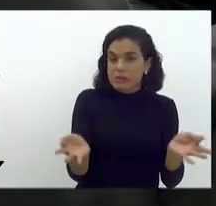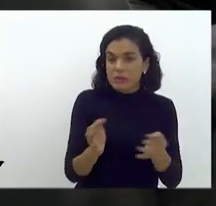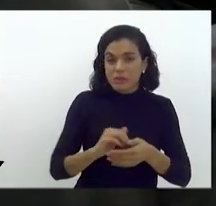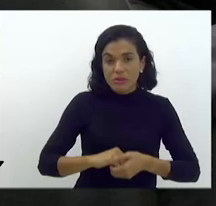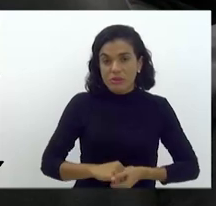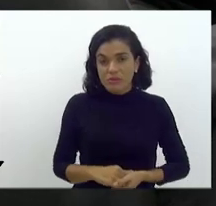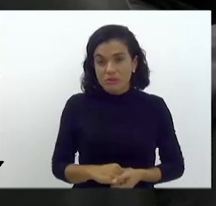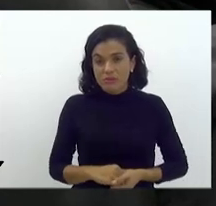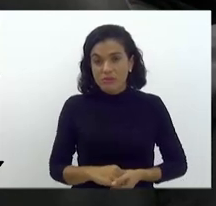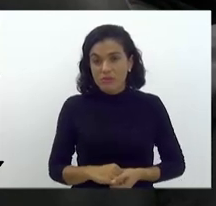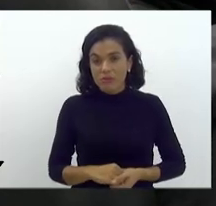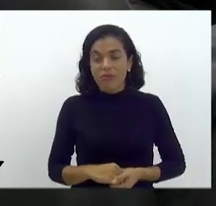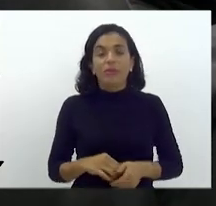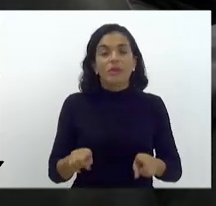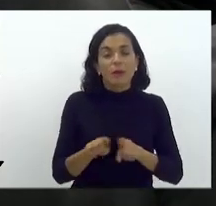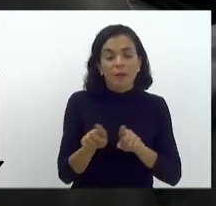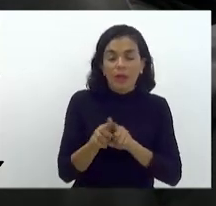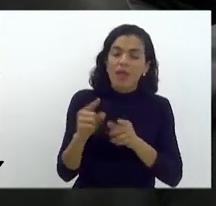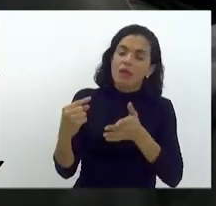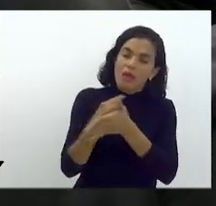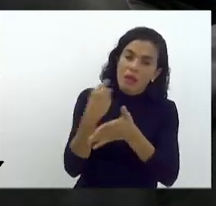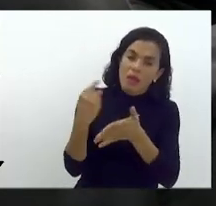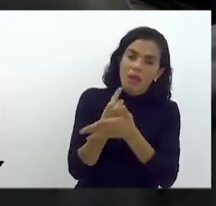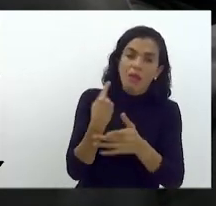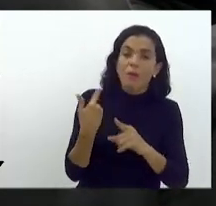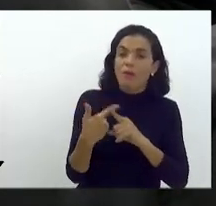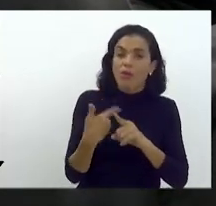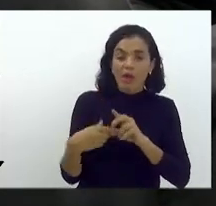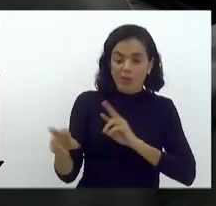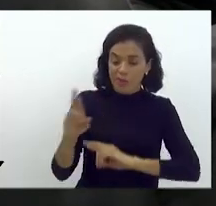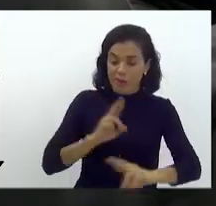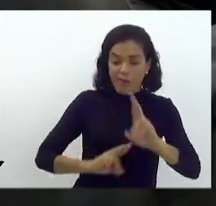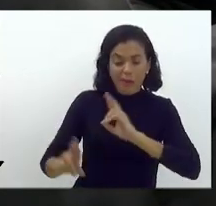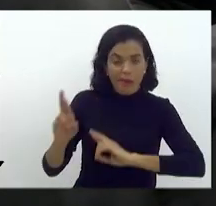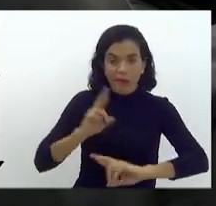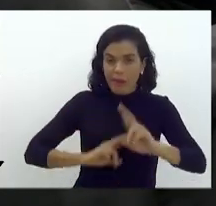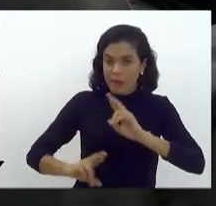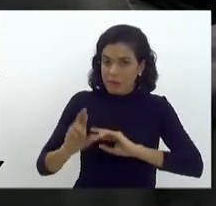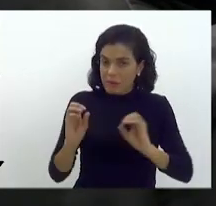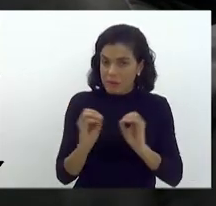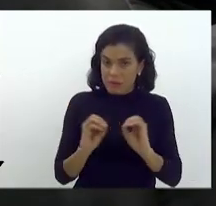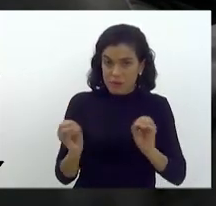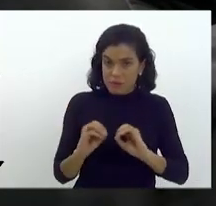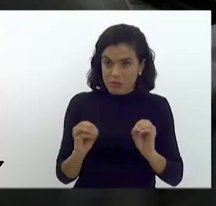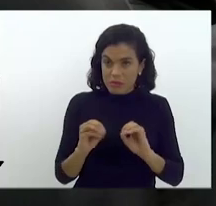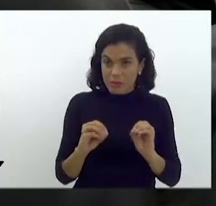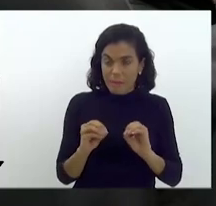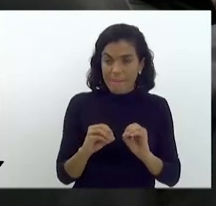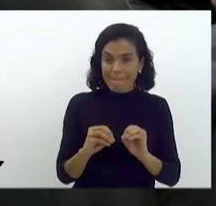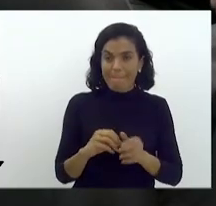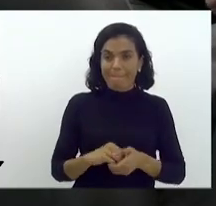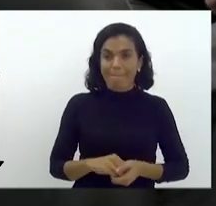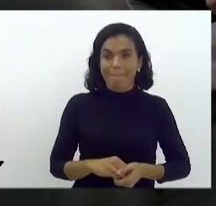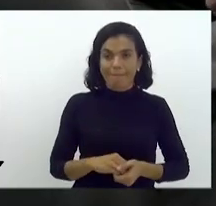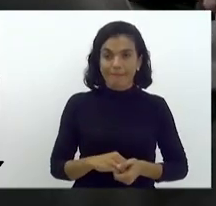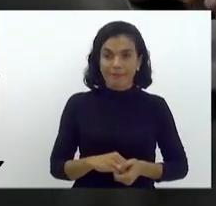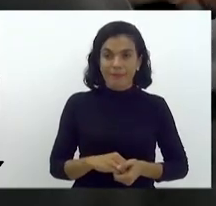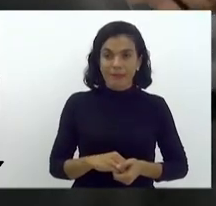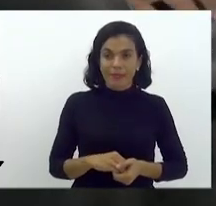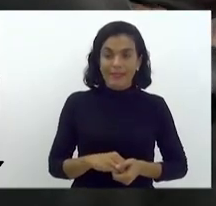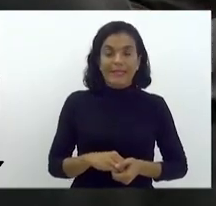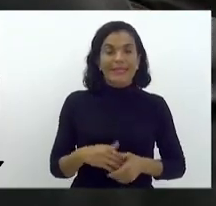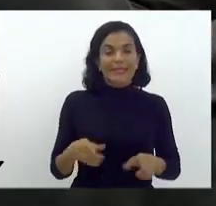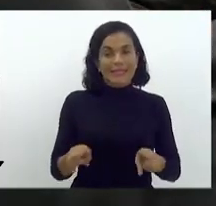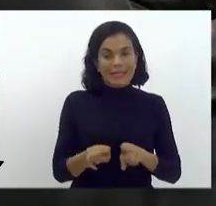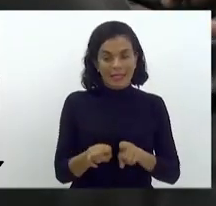e fomos muito questionados por quê não recebemos resposta em função disso e nessa nessa nesse